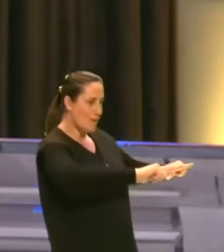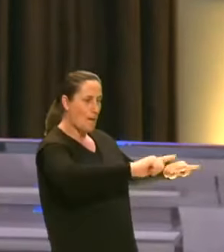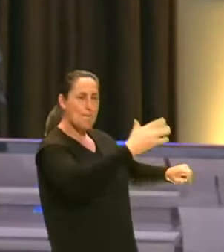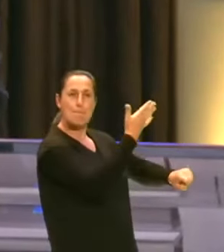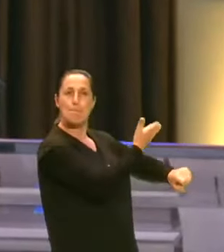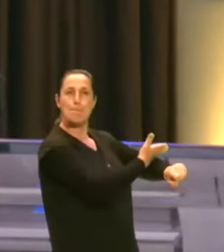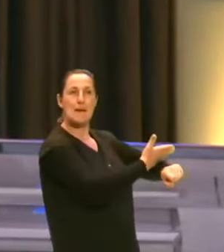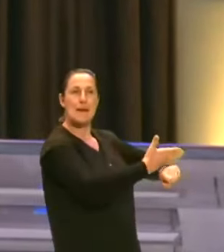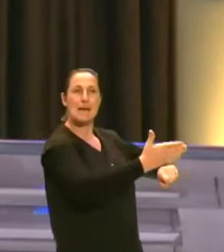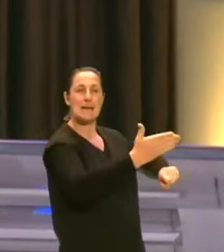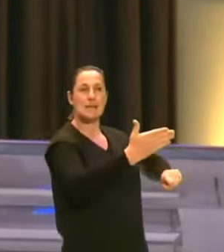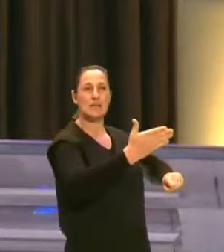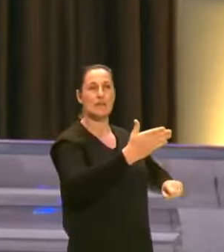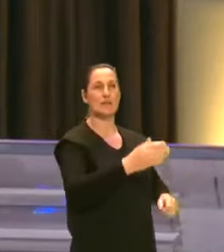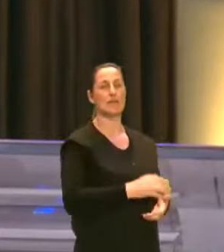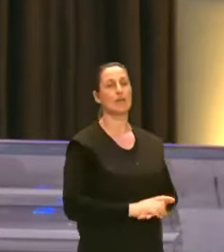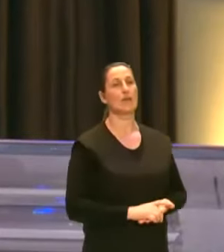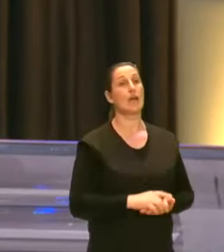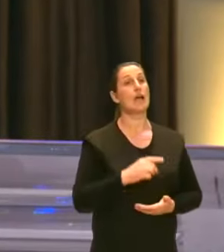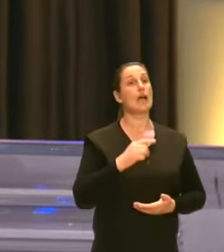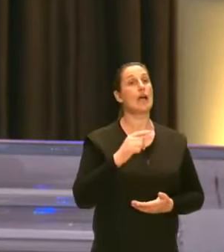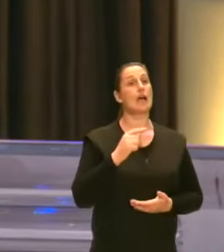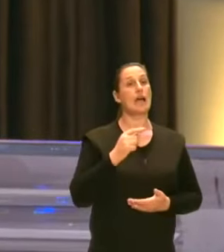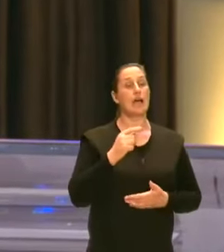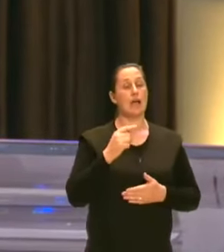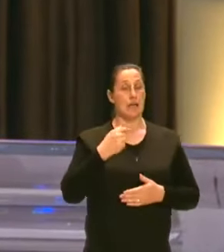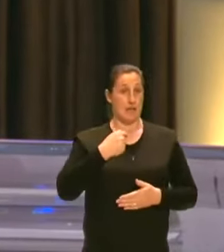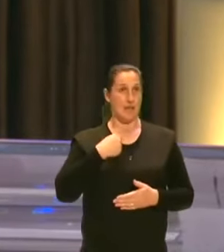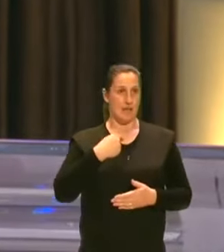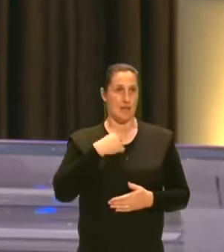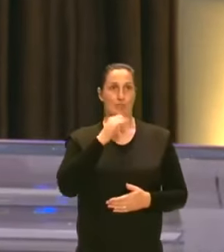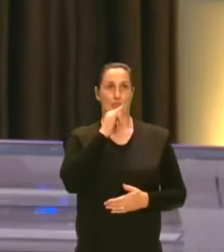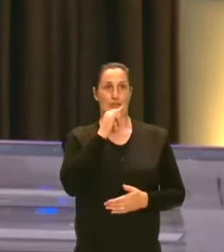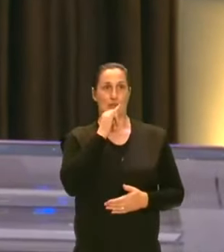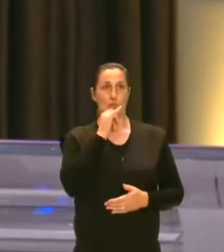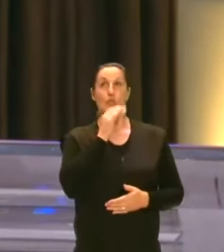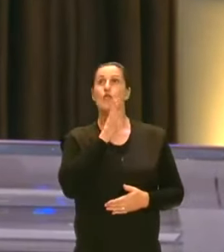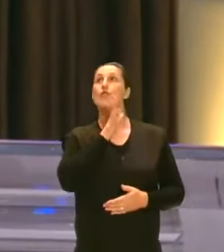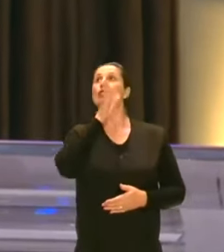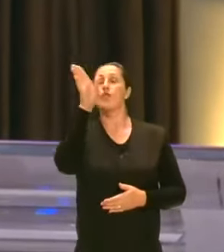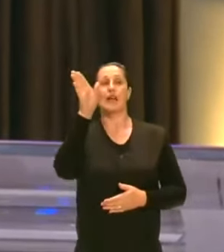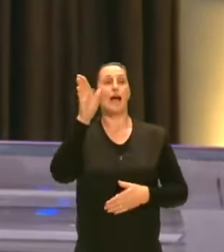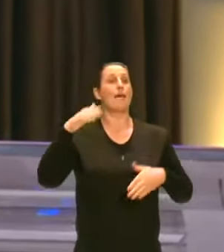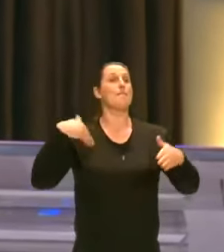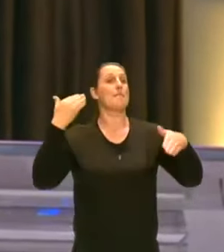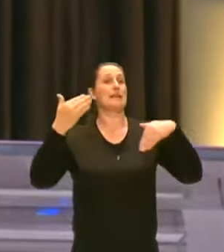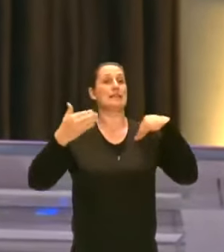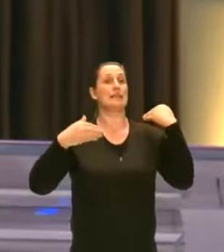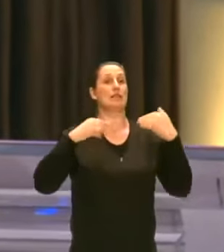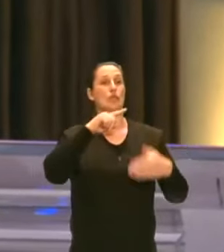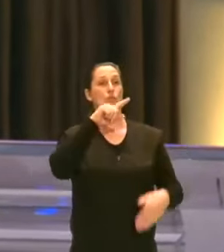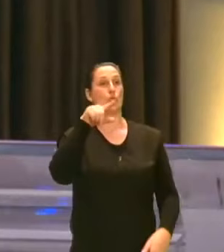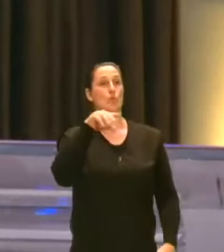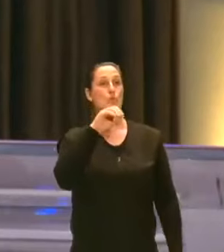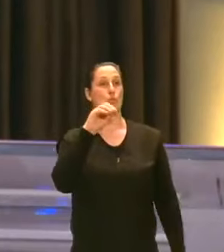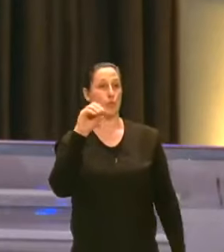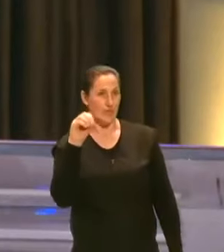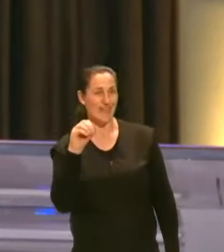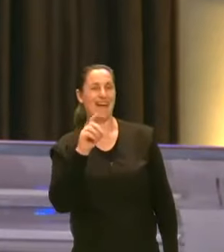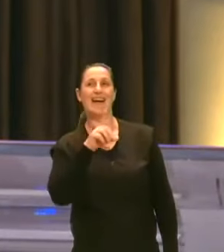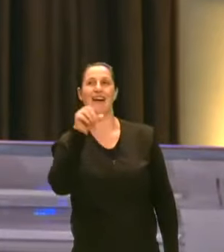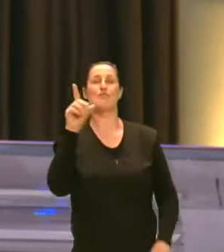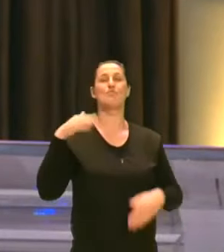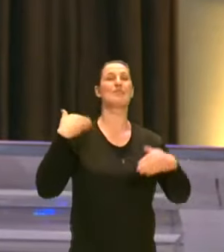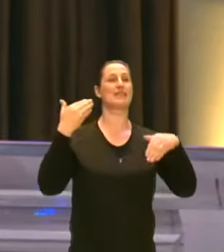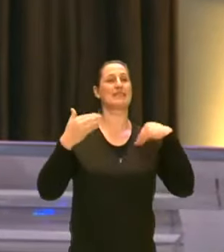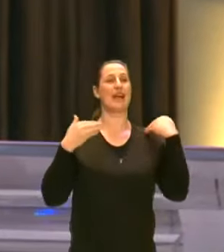zoológico de drive-in, de drive-thru lá, de ir com o carro com as criançadas. E sempre que eu vou no zoológico, eu me deparo com um